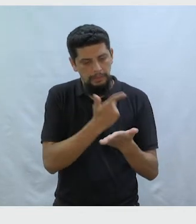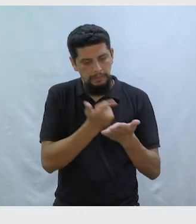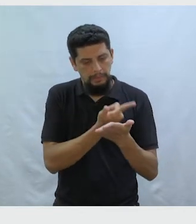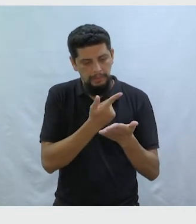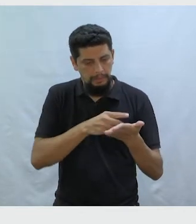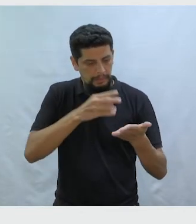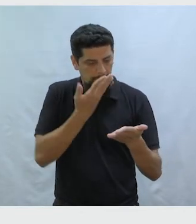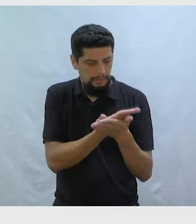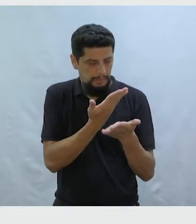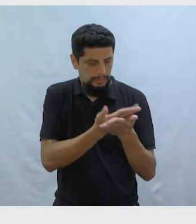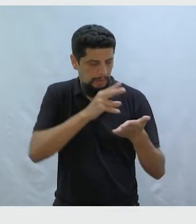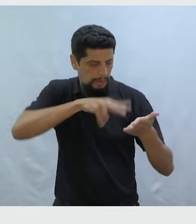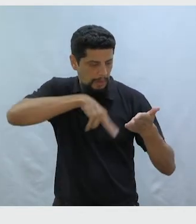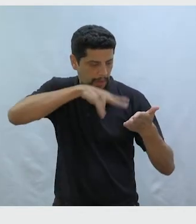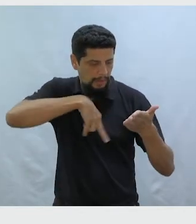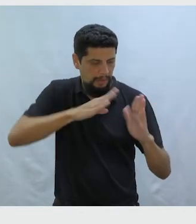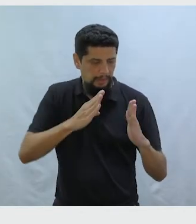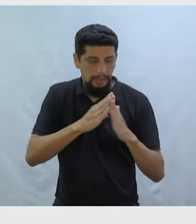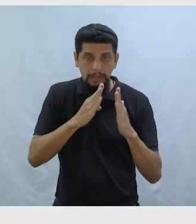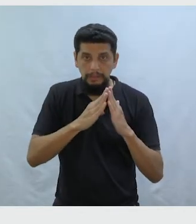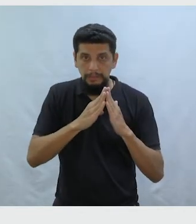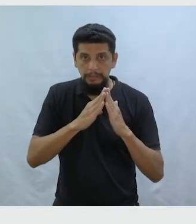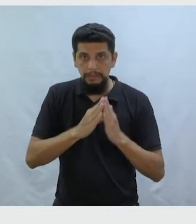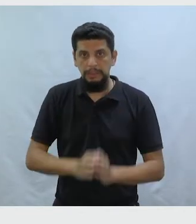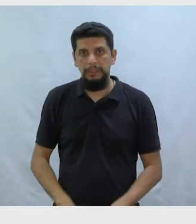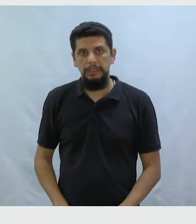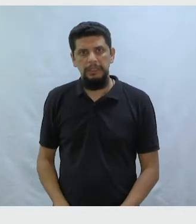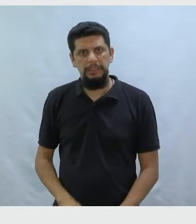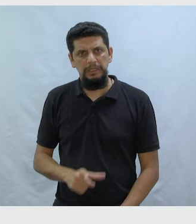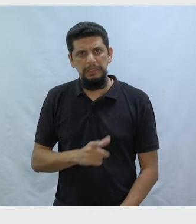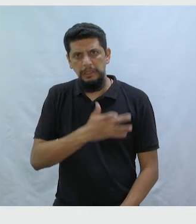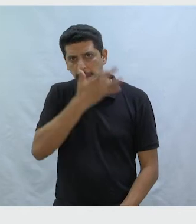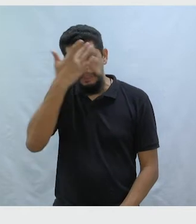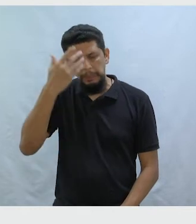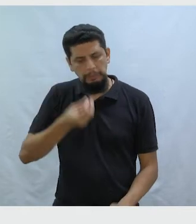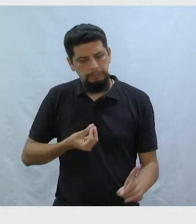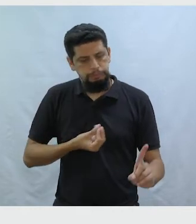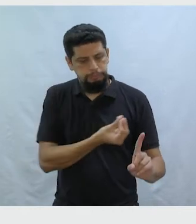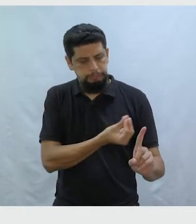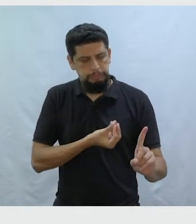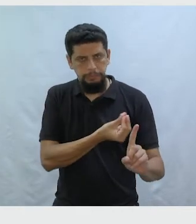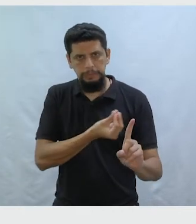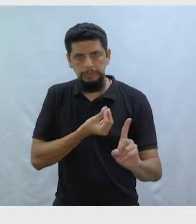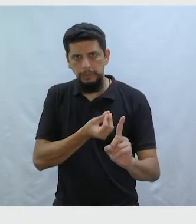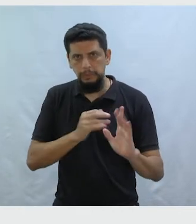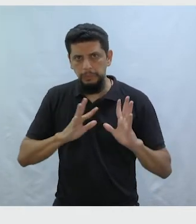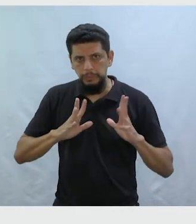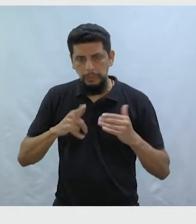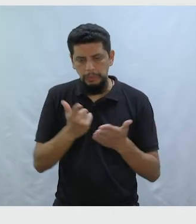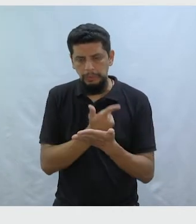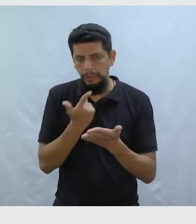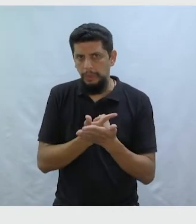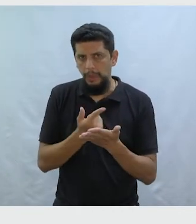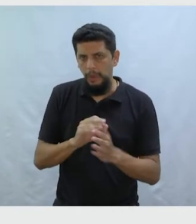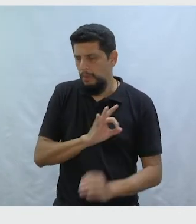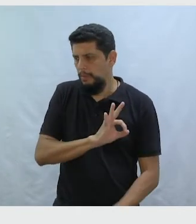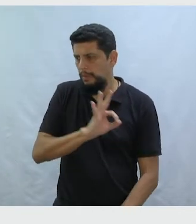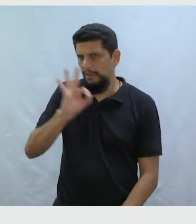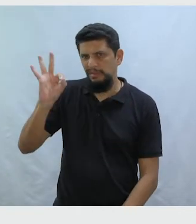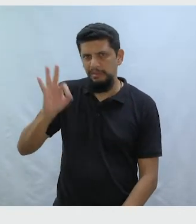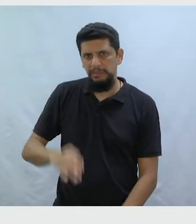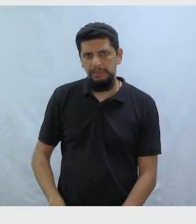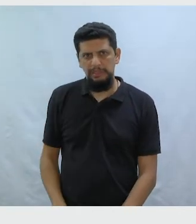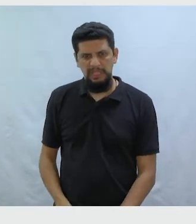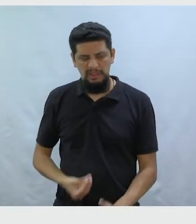teve uma porção de pessoas que deram mais livros para a biblioteca todos ótimos que ninguém ia dar